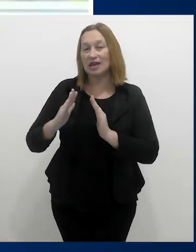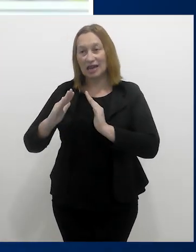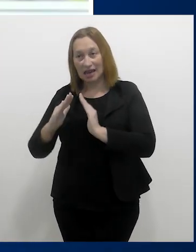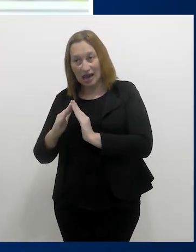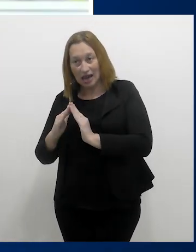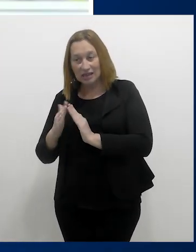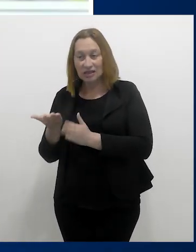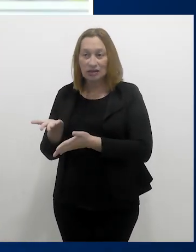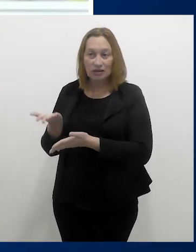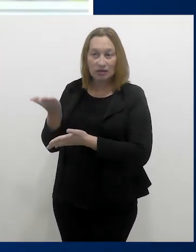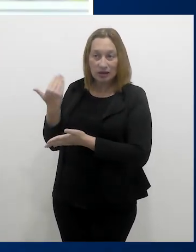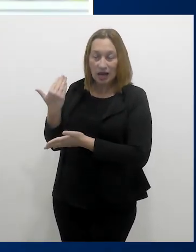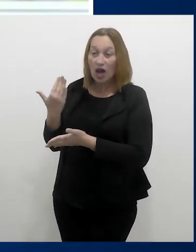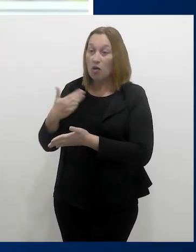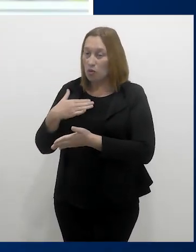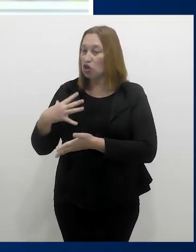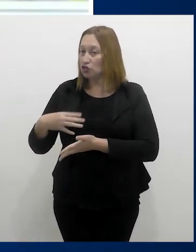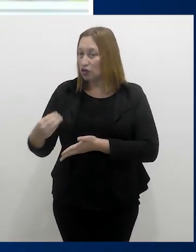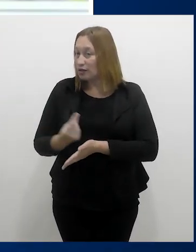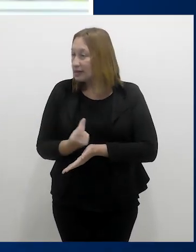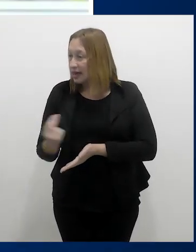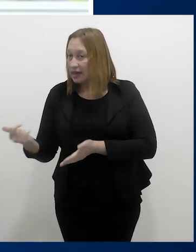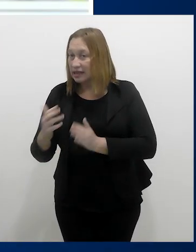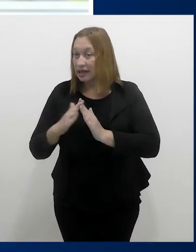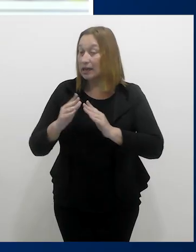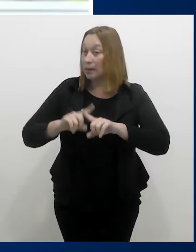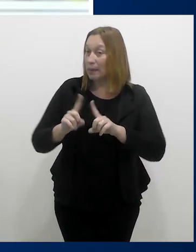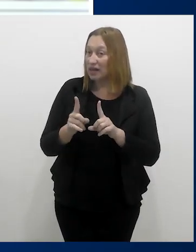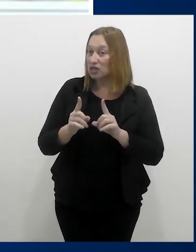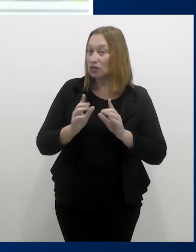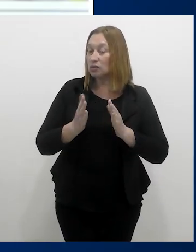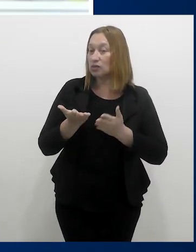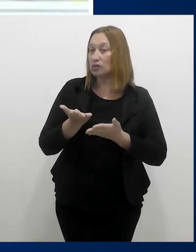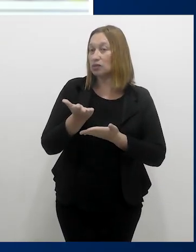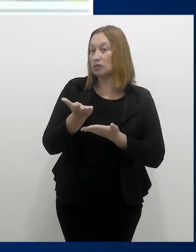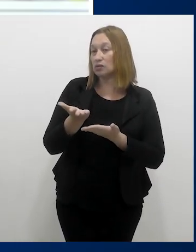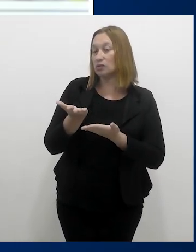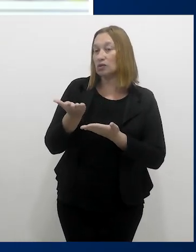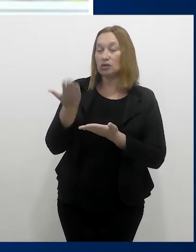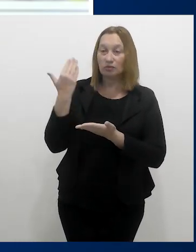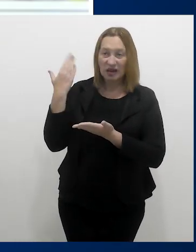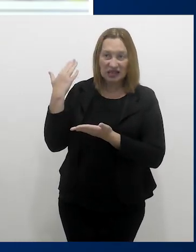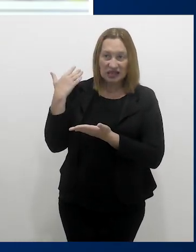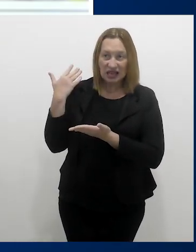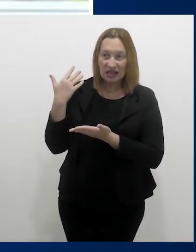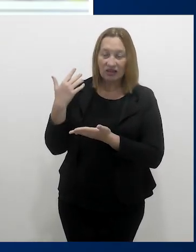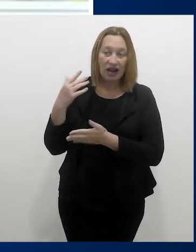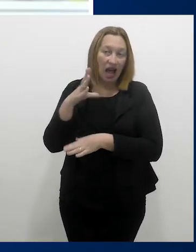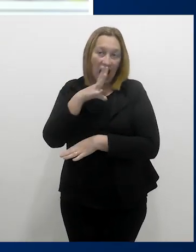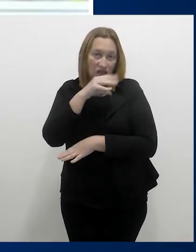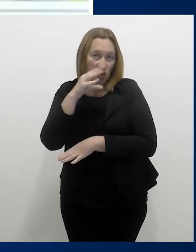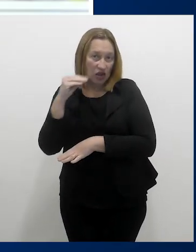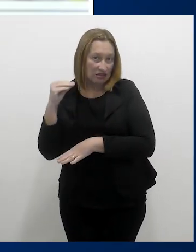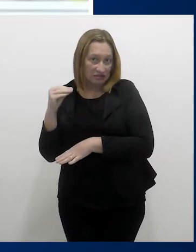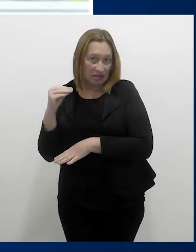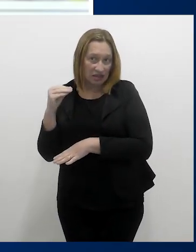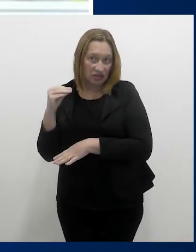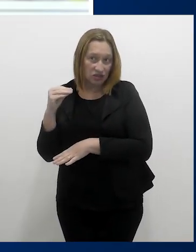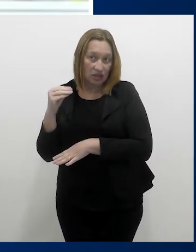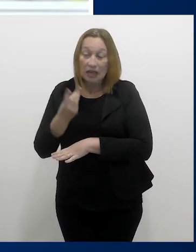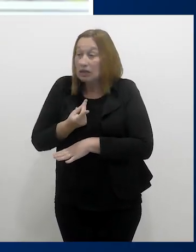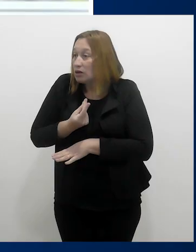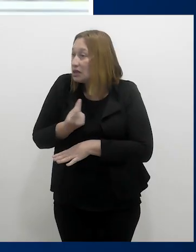casa, na época, os meus filhos já saíram de casa, mas na época eles eram pré-adolescentes, então